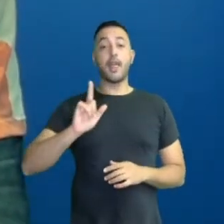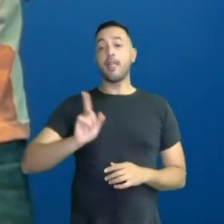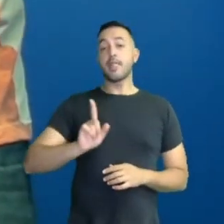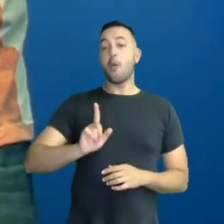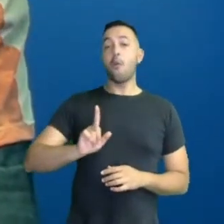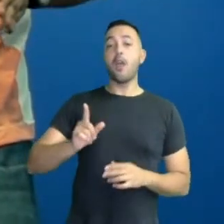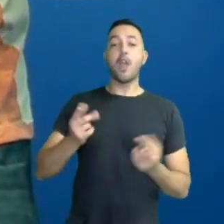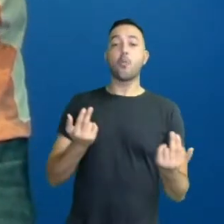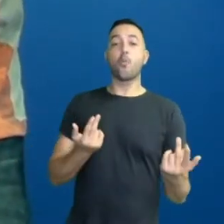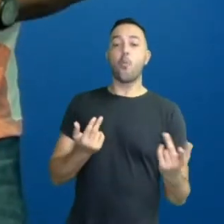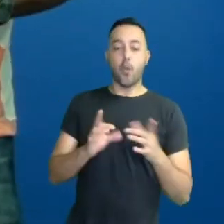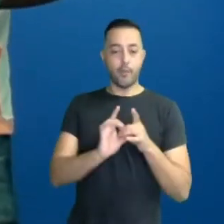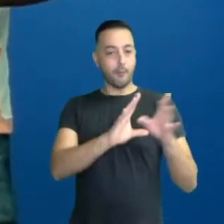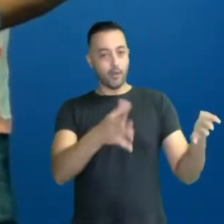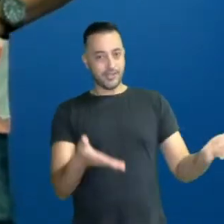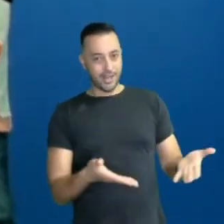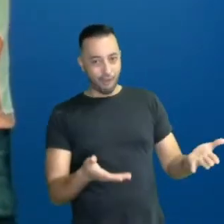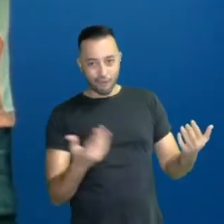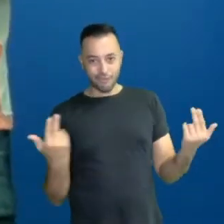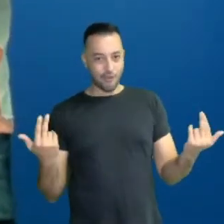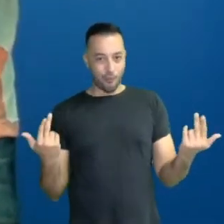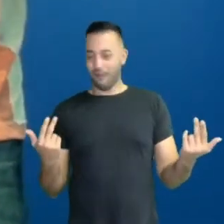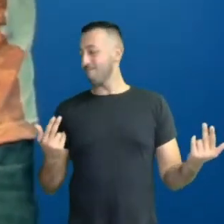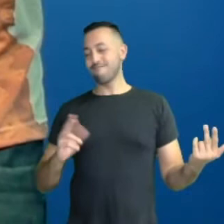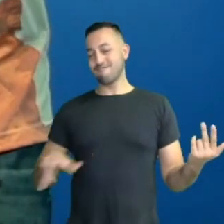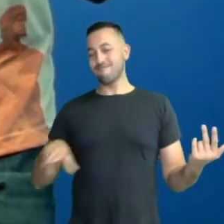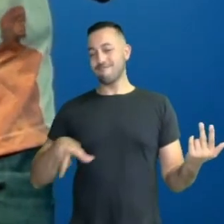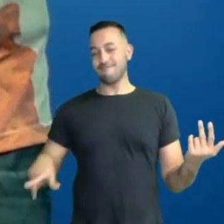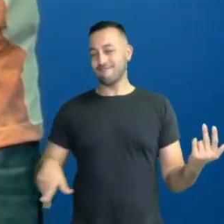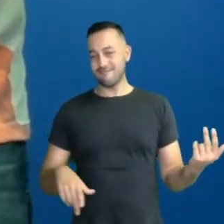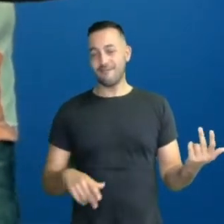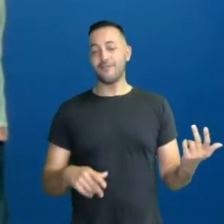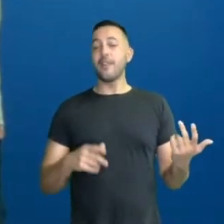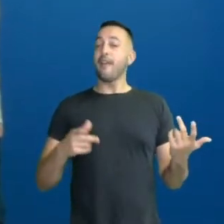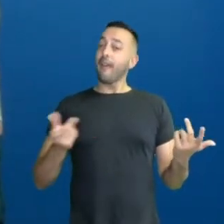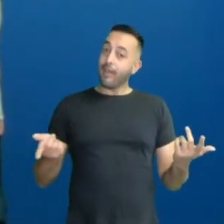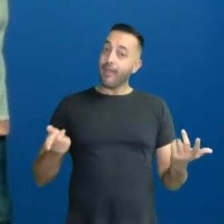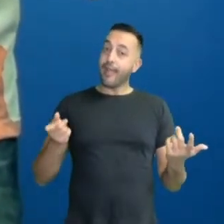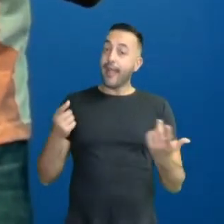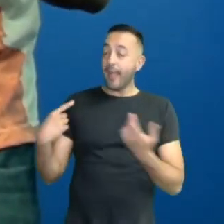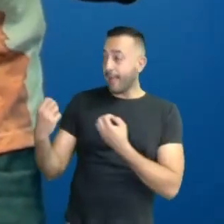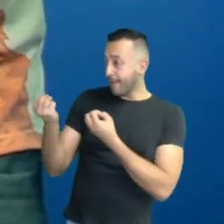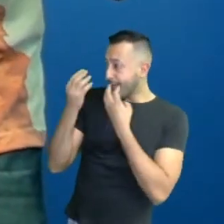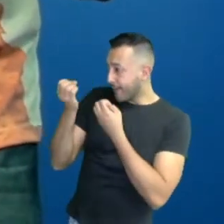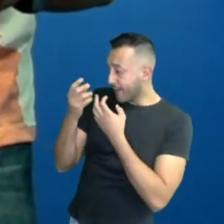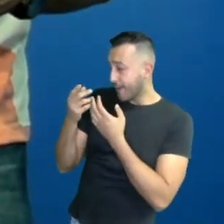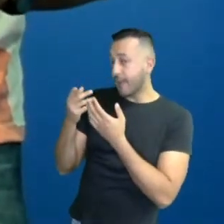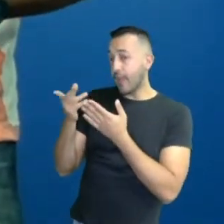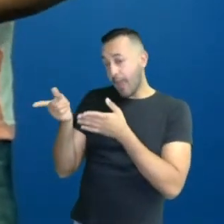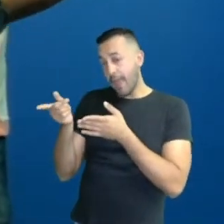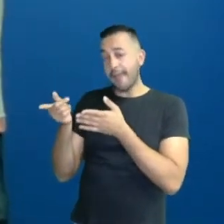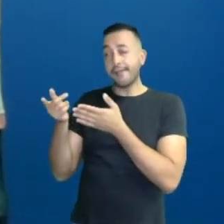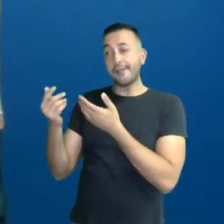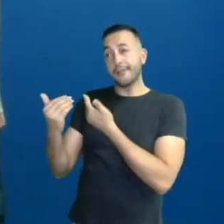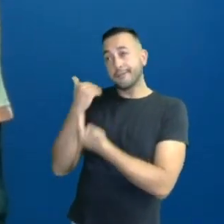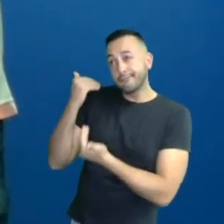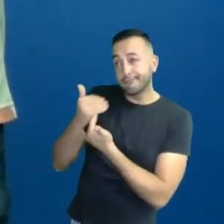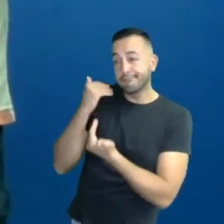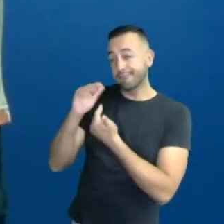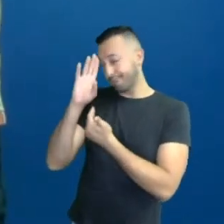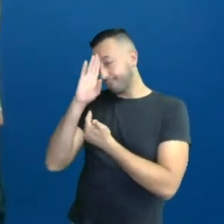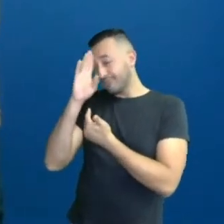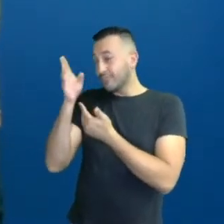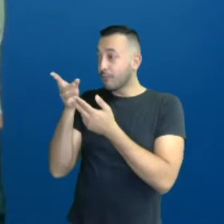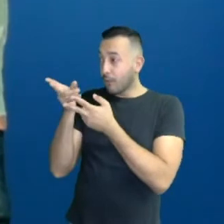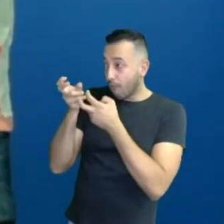à democracia que nós temos atualmente. Ela vai servir como norte, ela vai servir de protótipo, de modelo, mas a